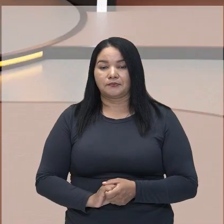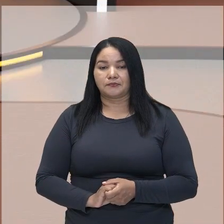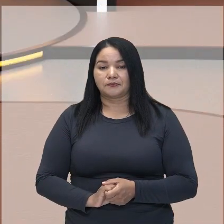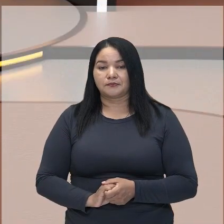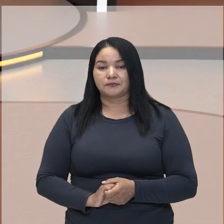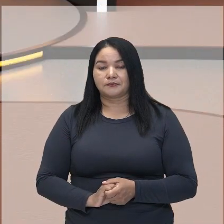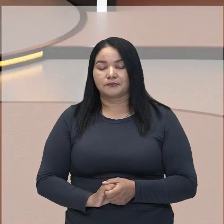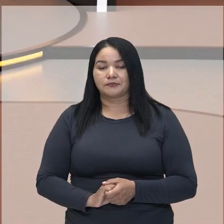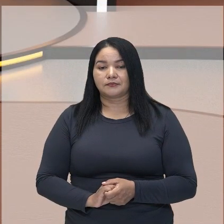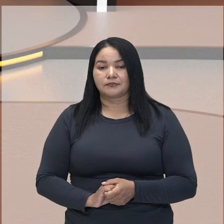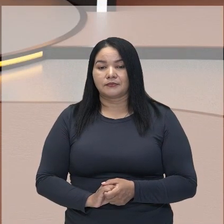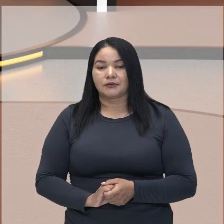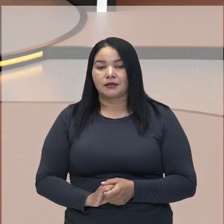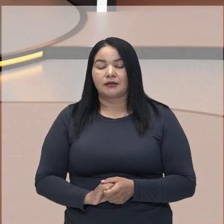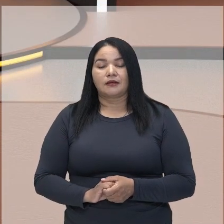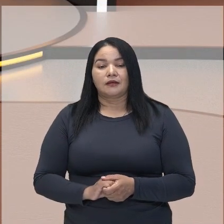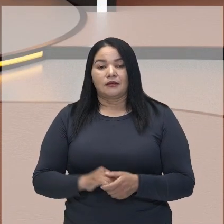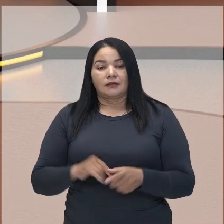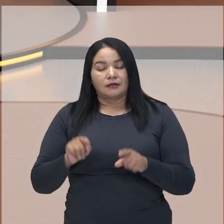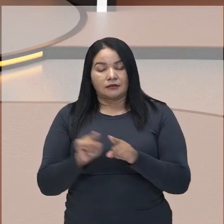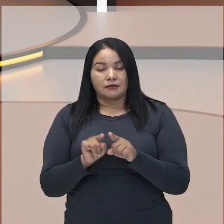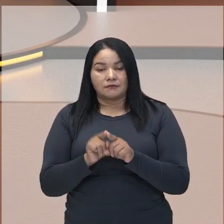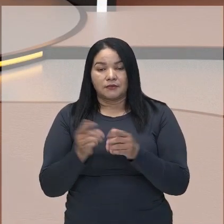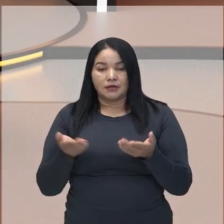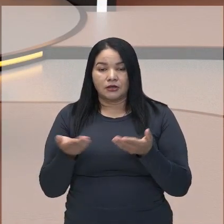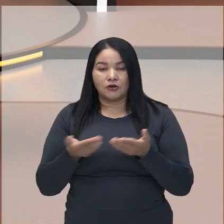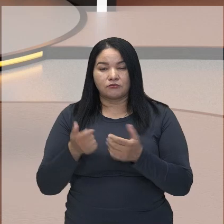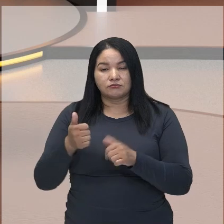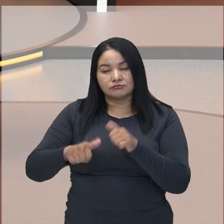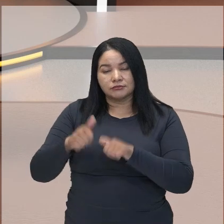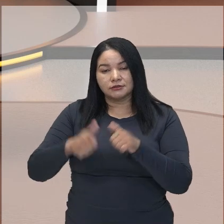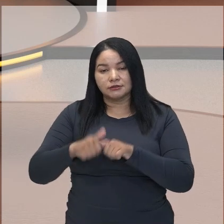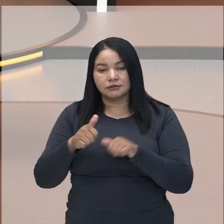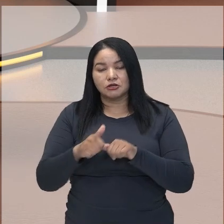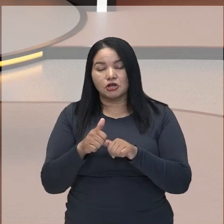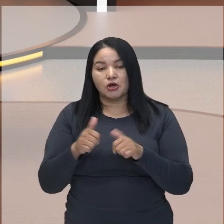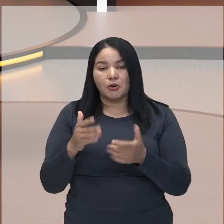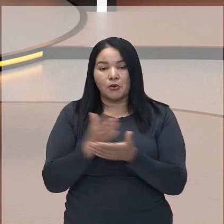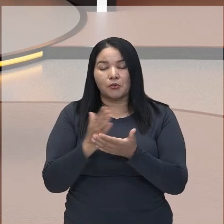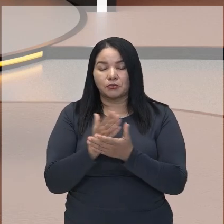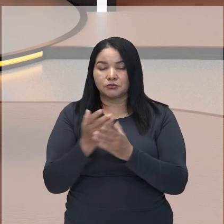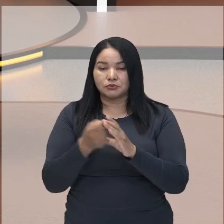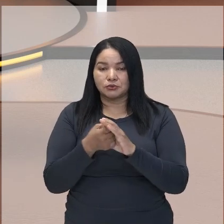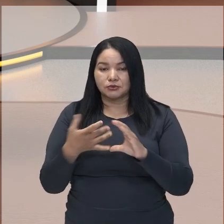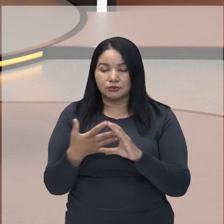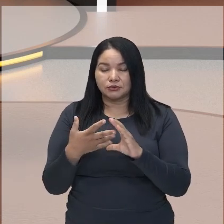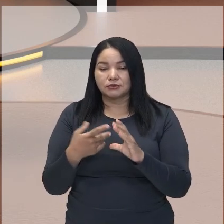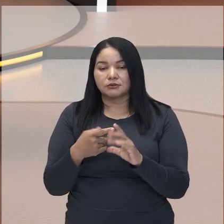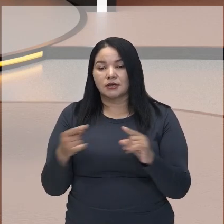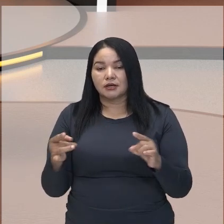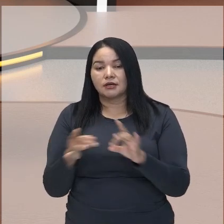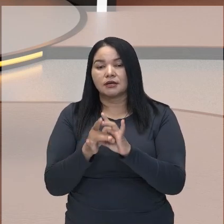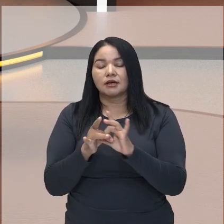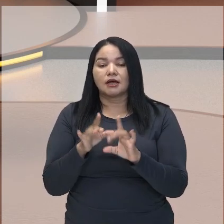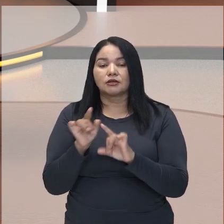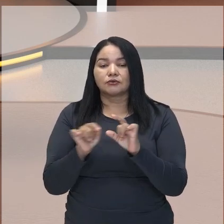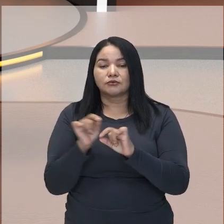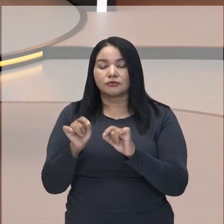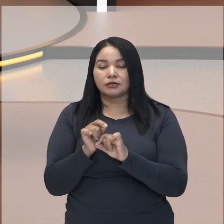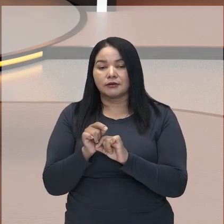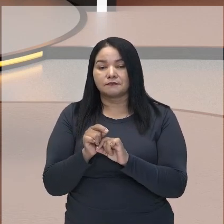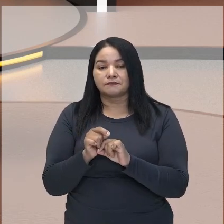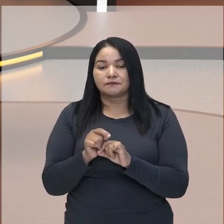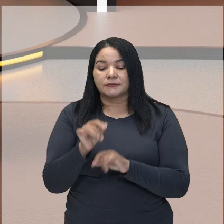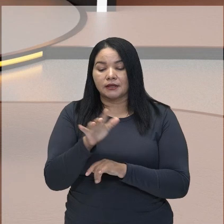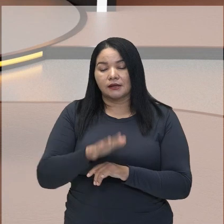Então, olha só, também nós iremos analisar, né, questões aí que vai estar ligada ao quê? A